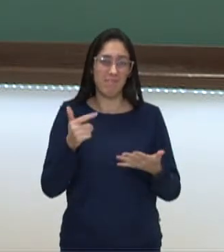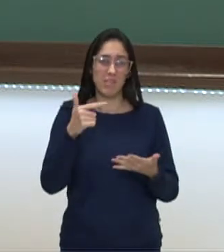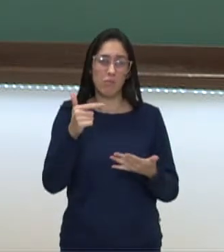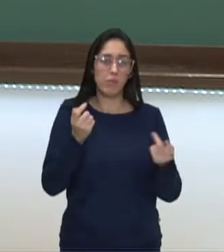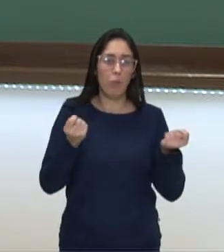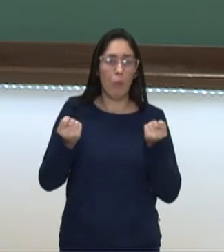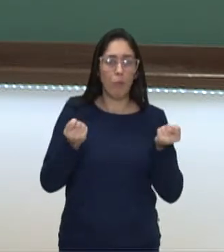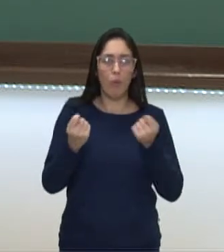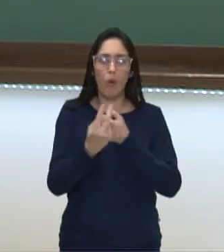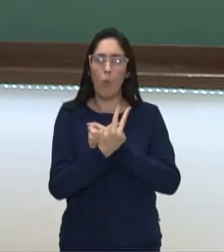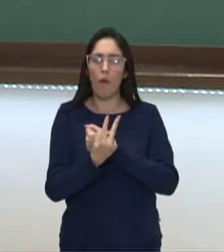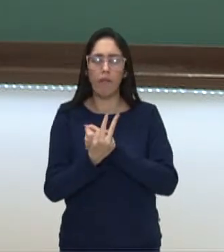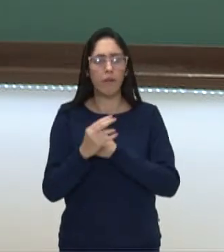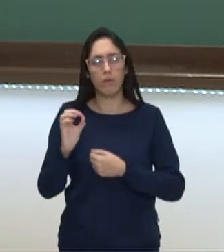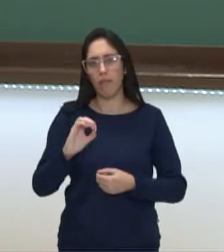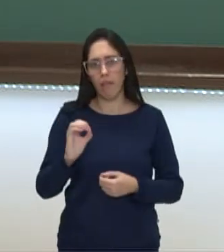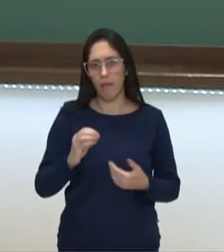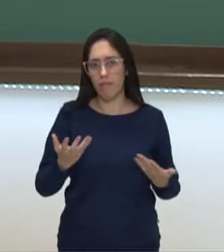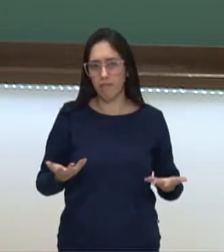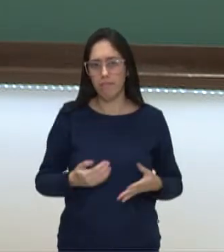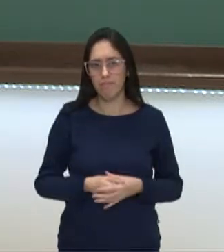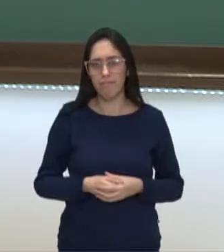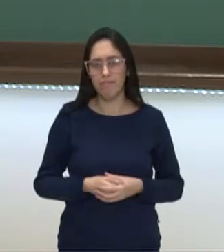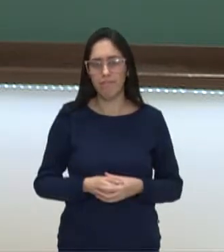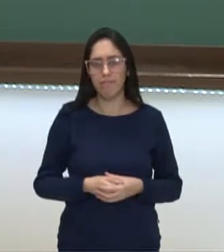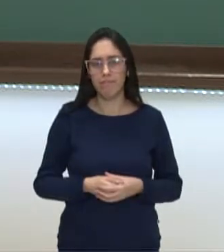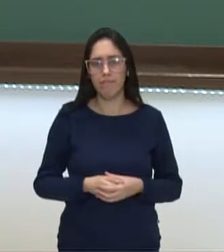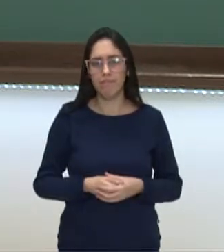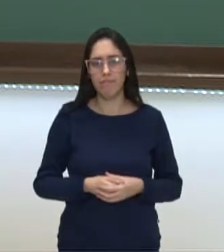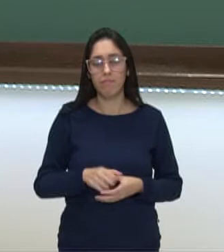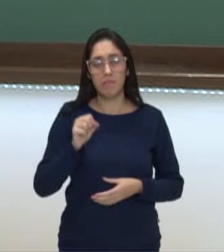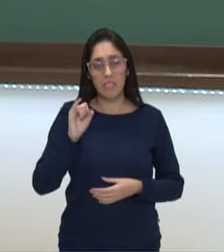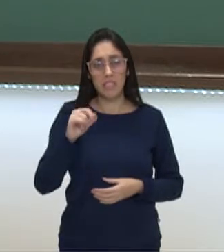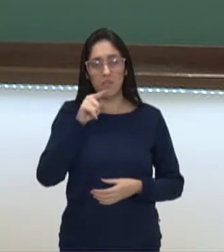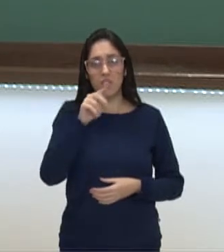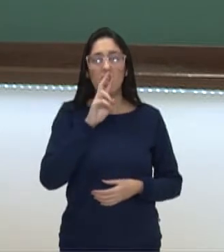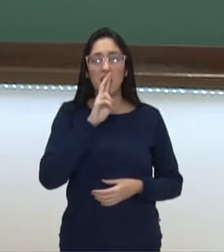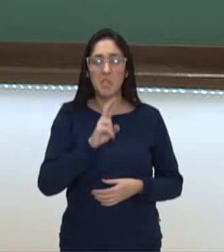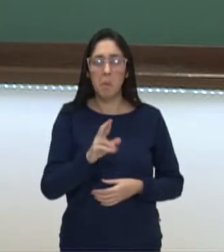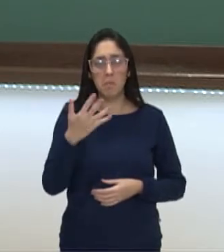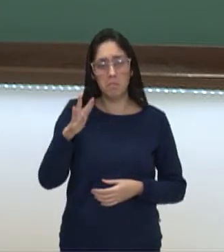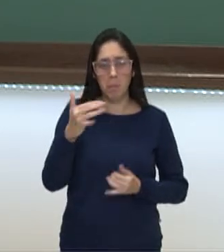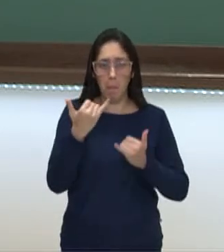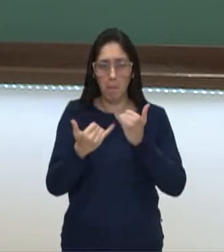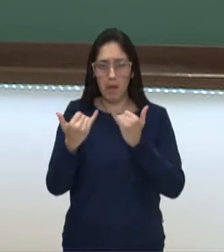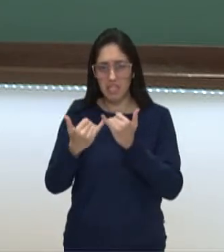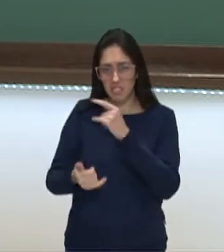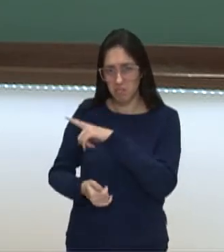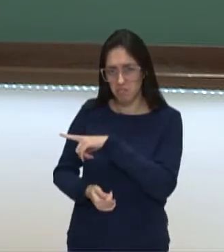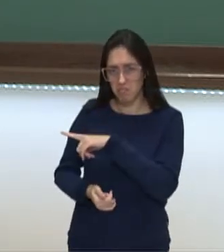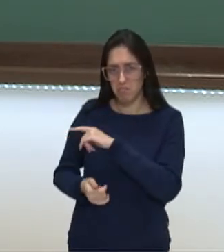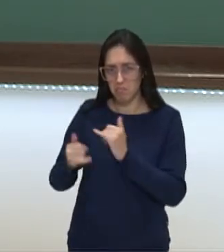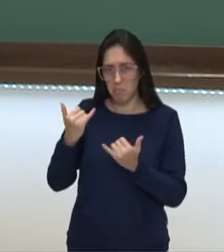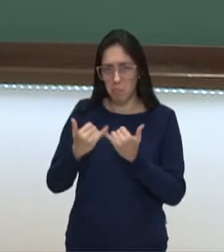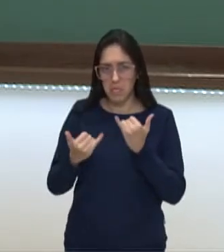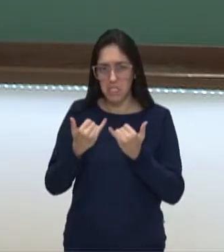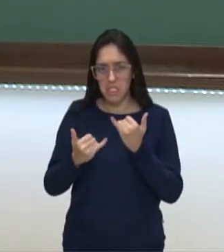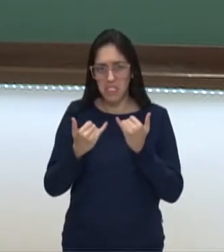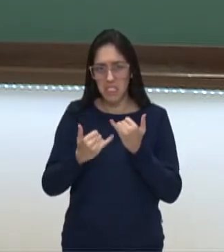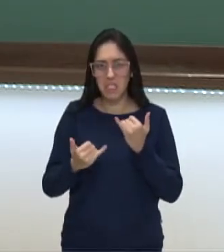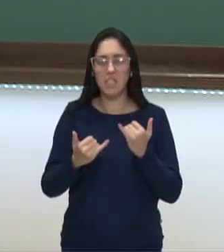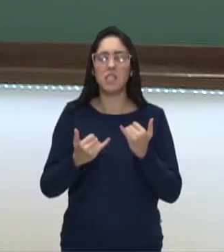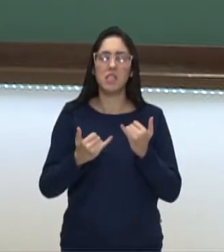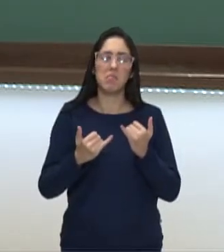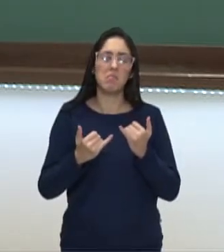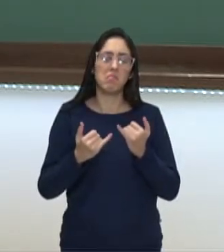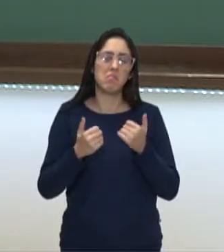devidos cuidados aí. Beleza? Se você chegou numa resposta aí parecida, né, com o que foi apontado